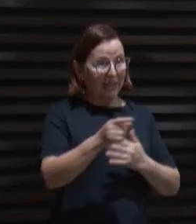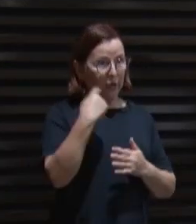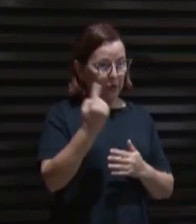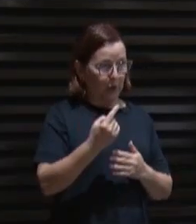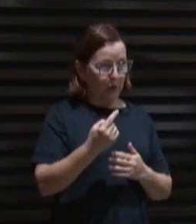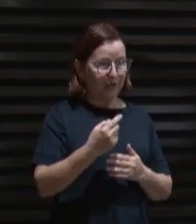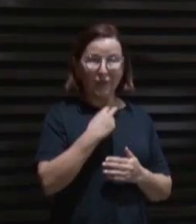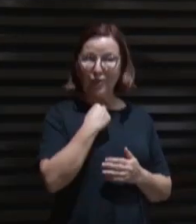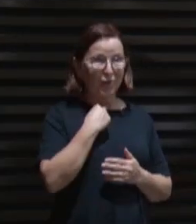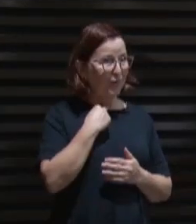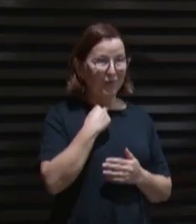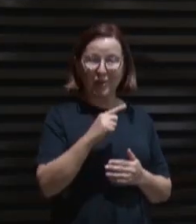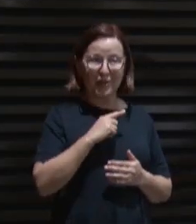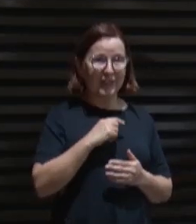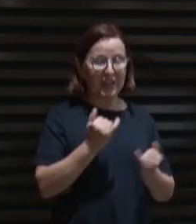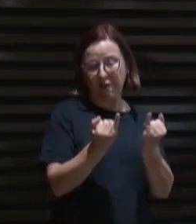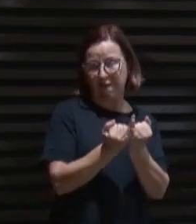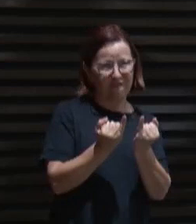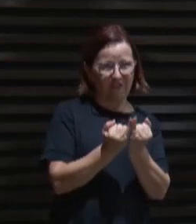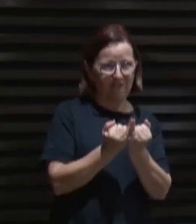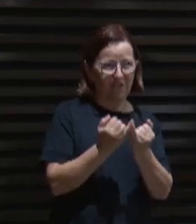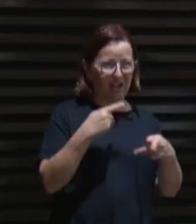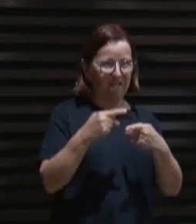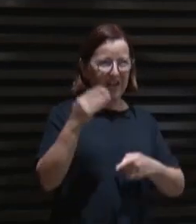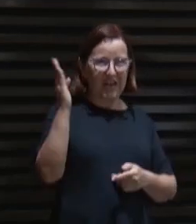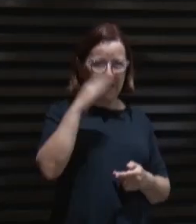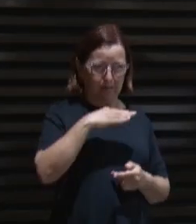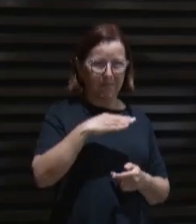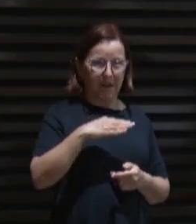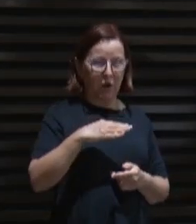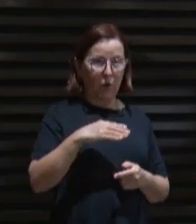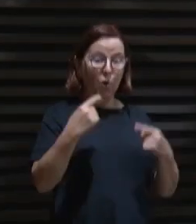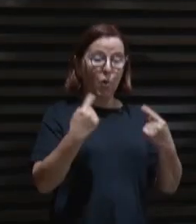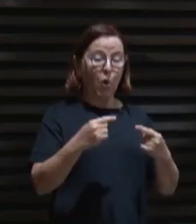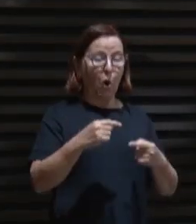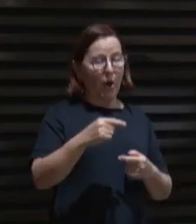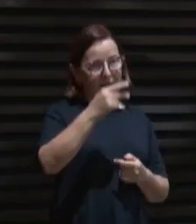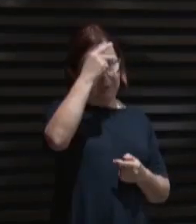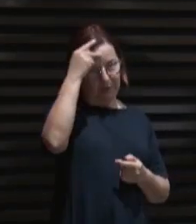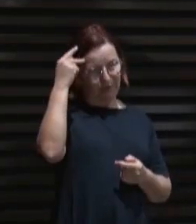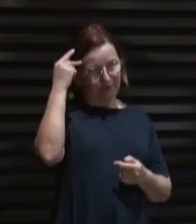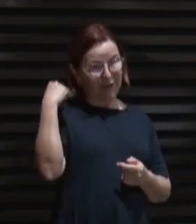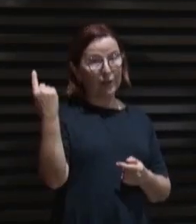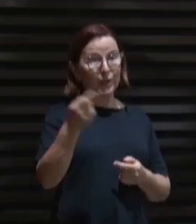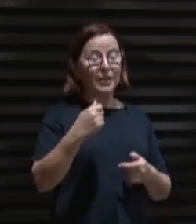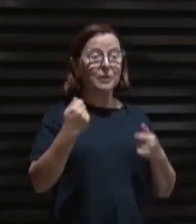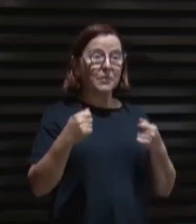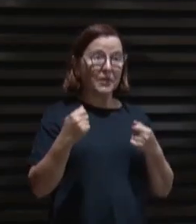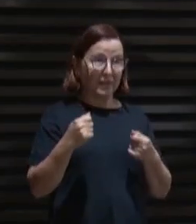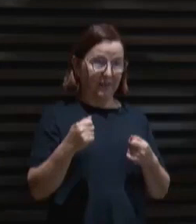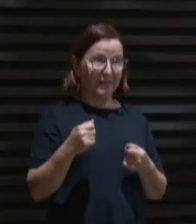maledicência. Não pode existir essas coisas que destroem as vidas. Nós precisamos tratar desses